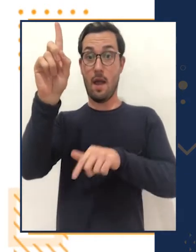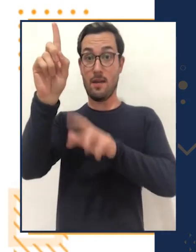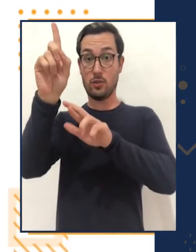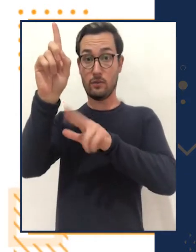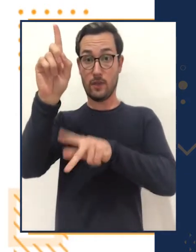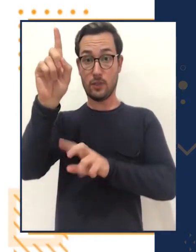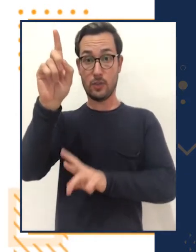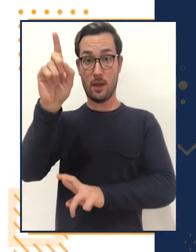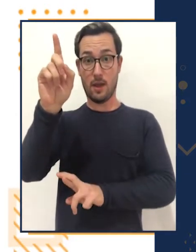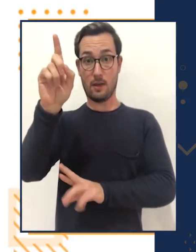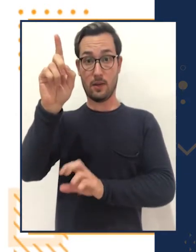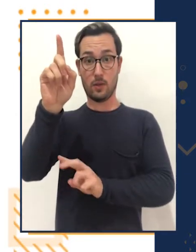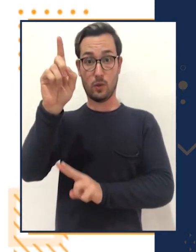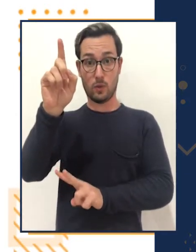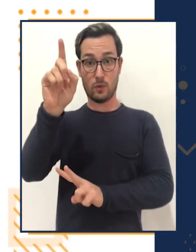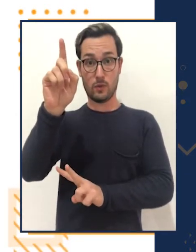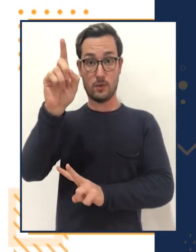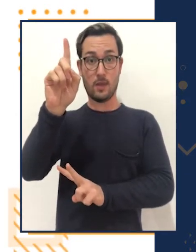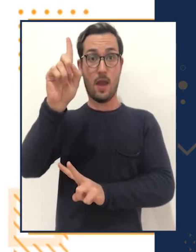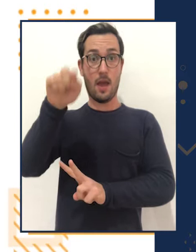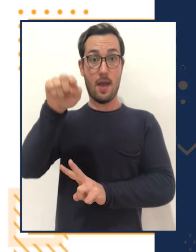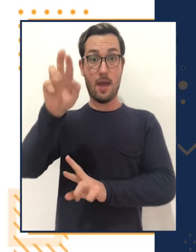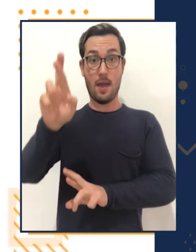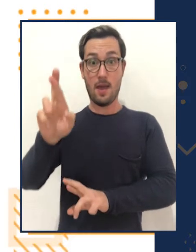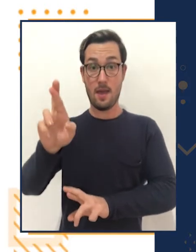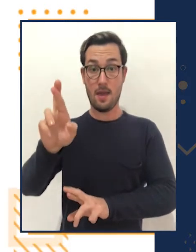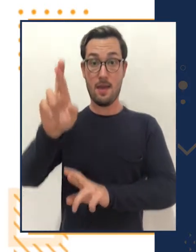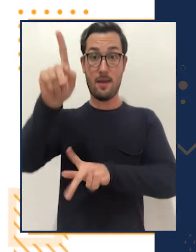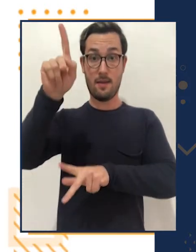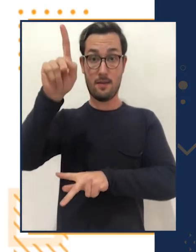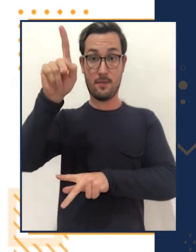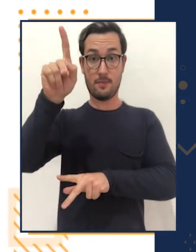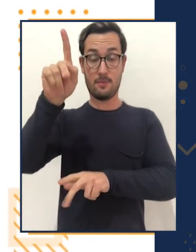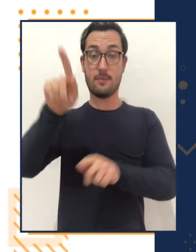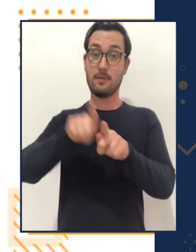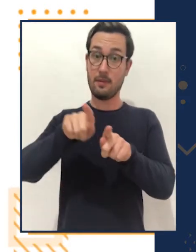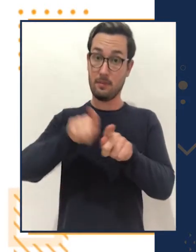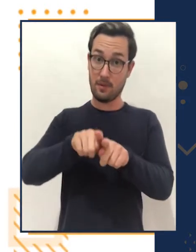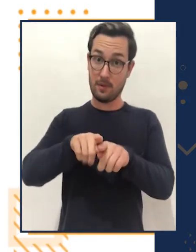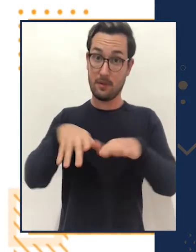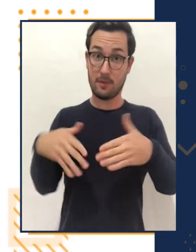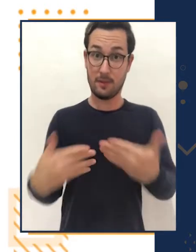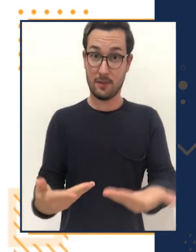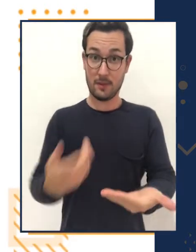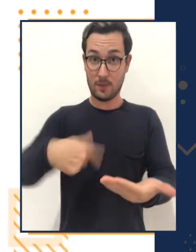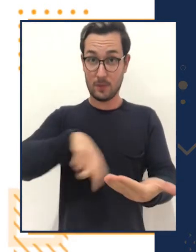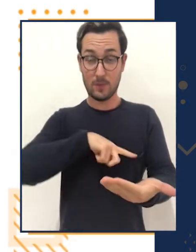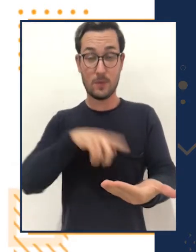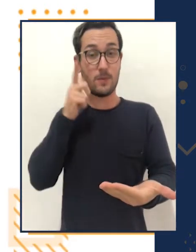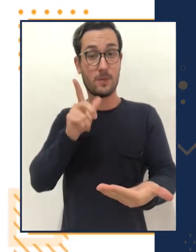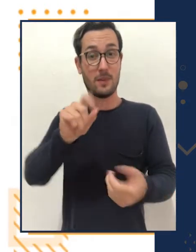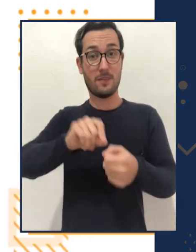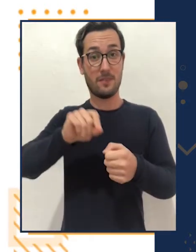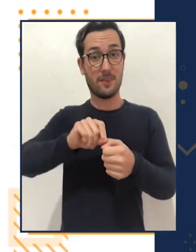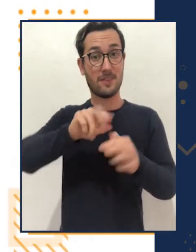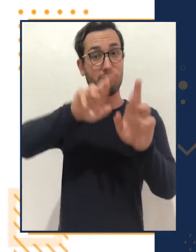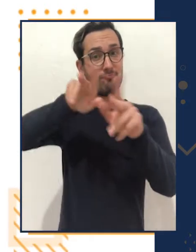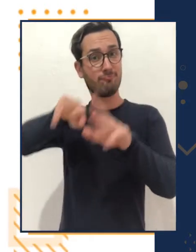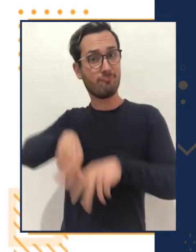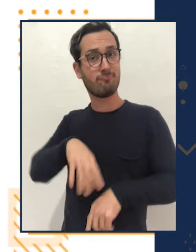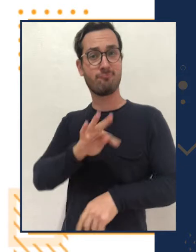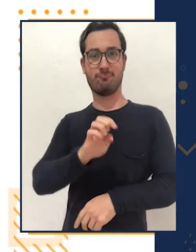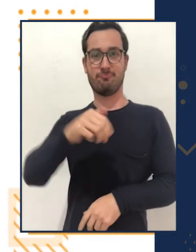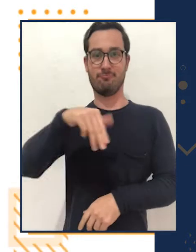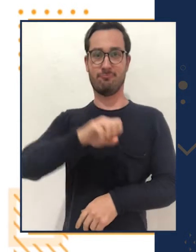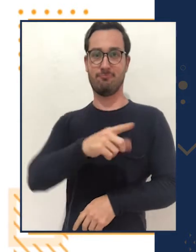então que se aqui a resistência R1 é diferente da R2, então a queda aqui é distinta dessa queda